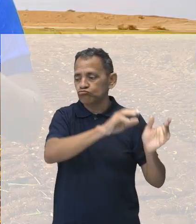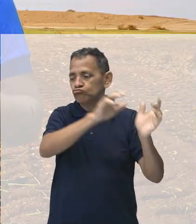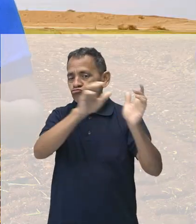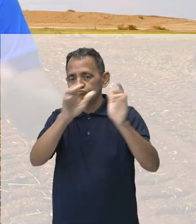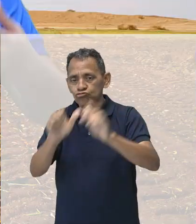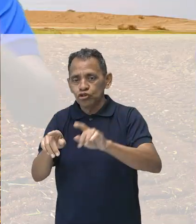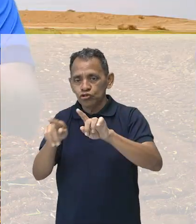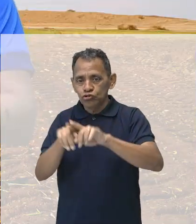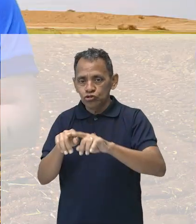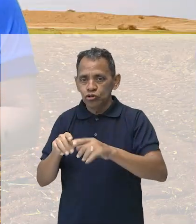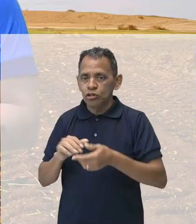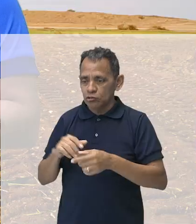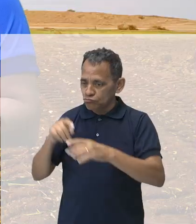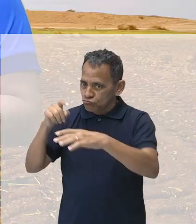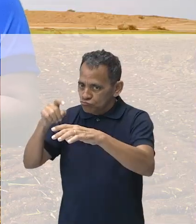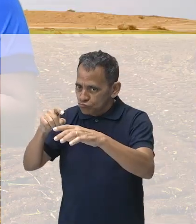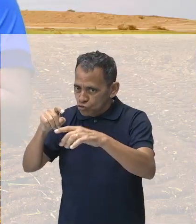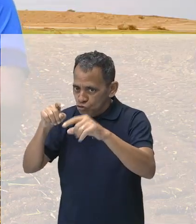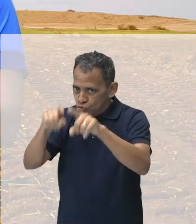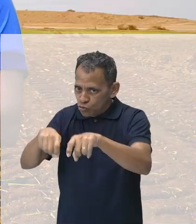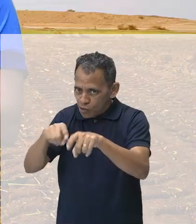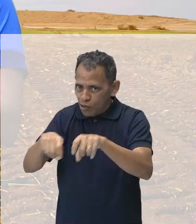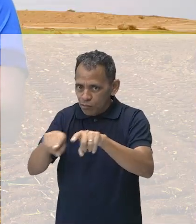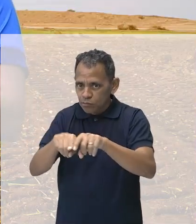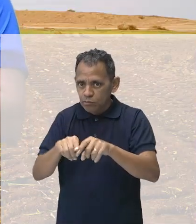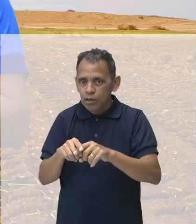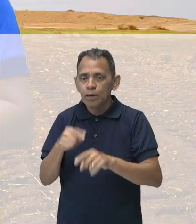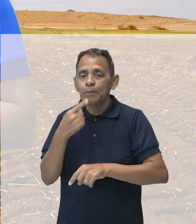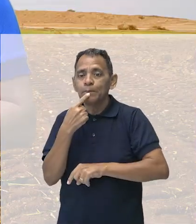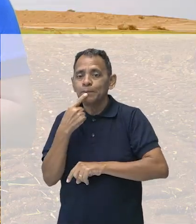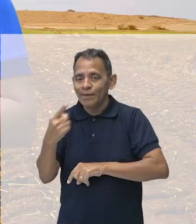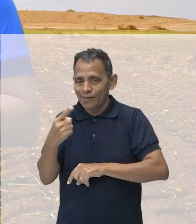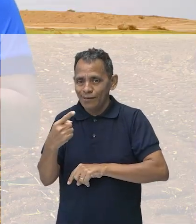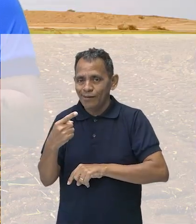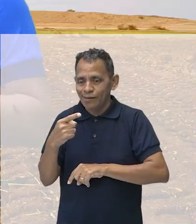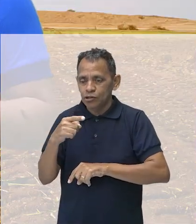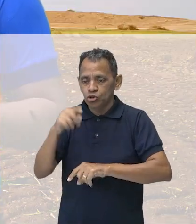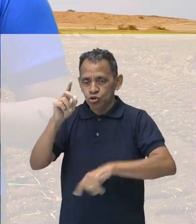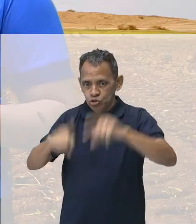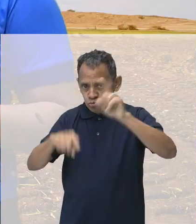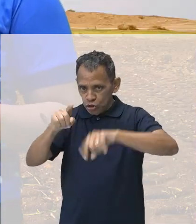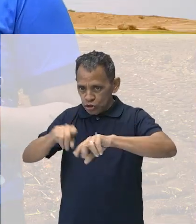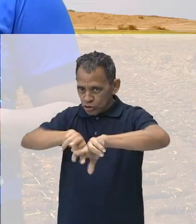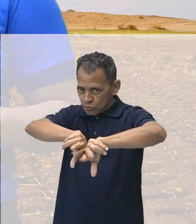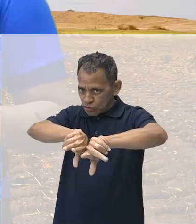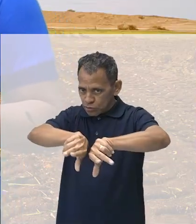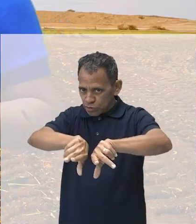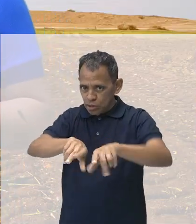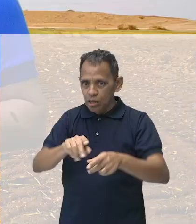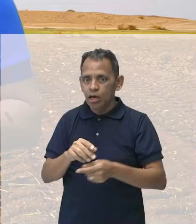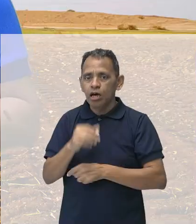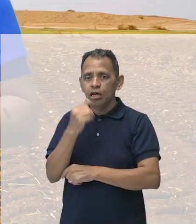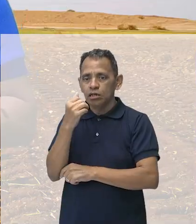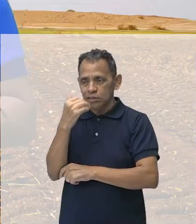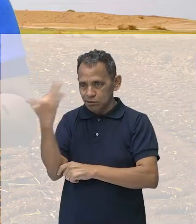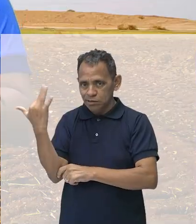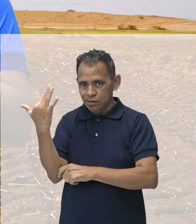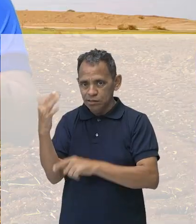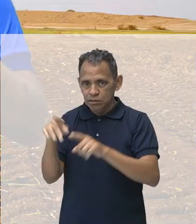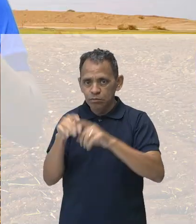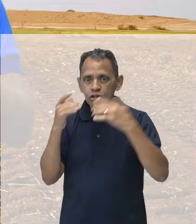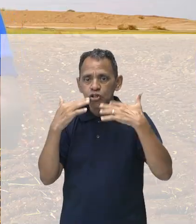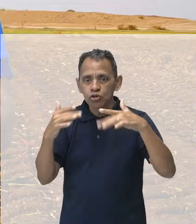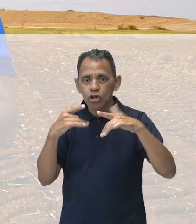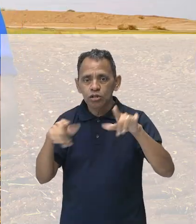campo para estar mais próximo dos recursos naturais que eles precisam, tá? Então, hoje, né,